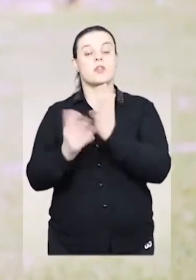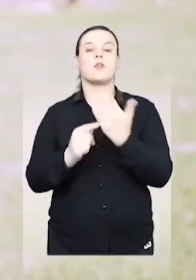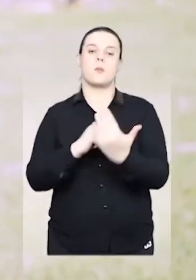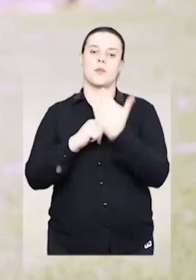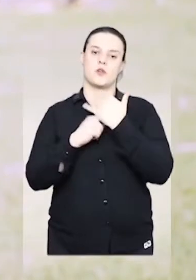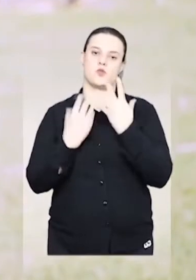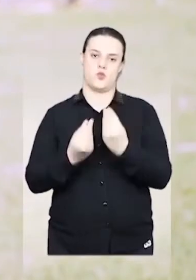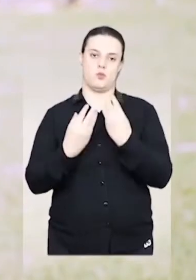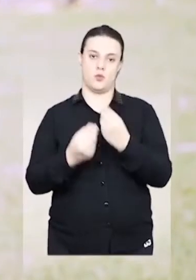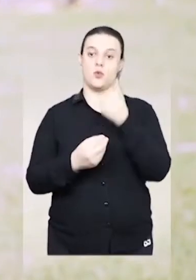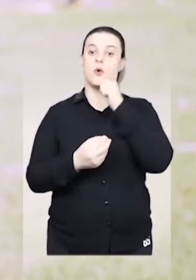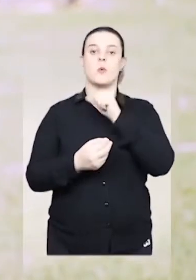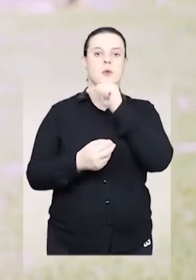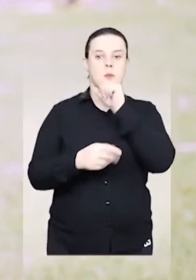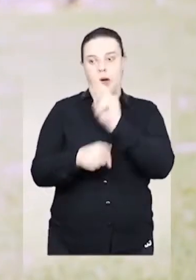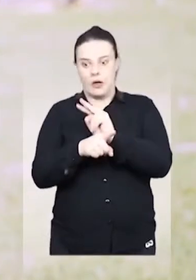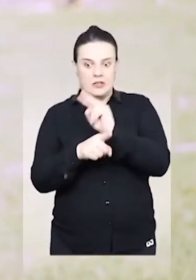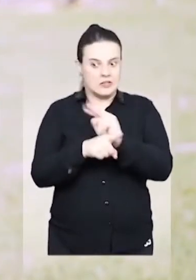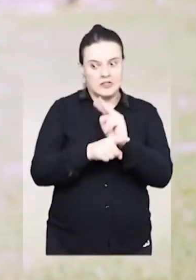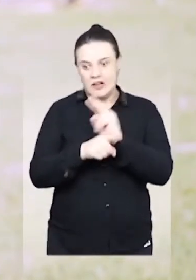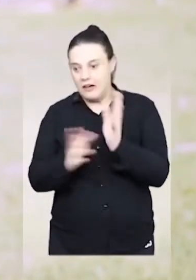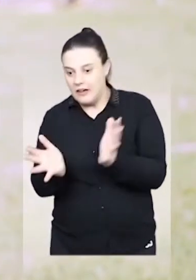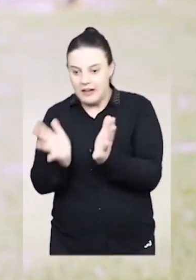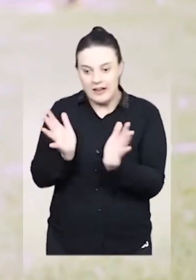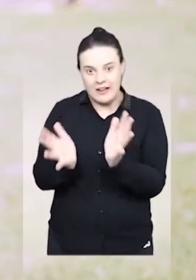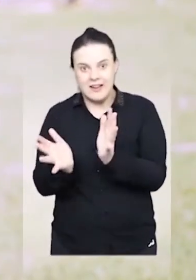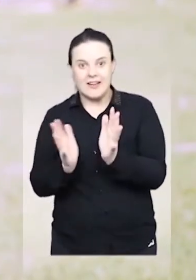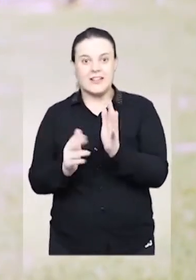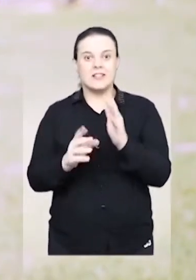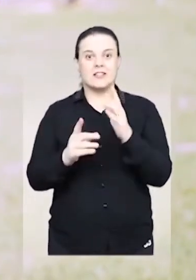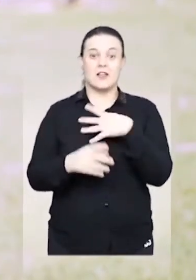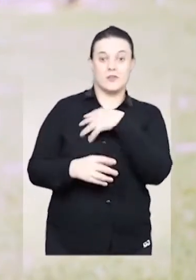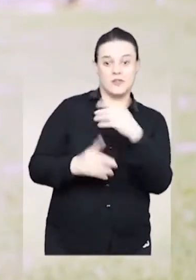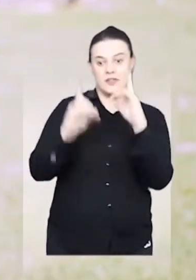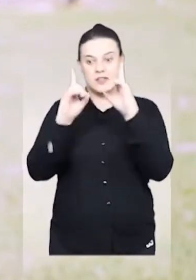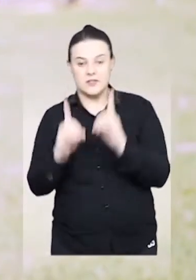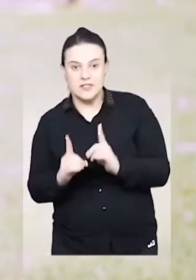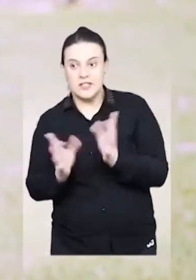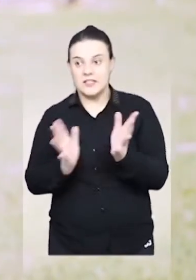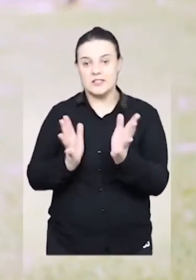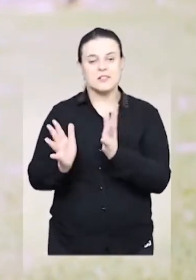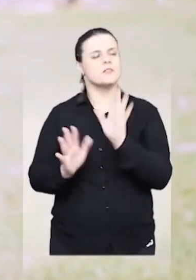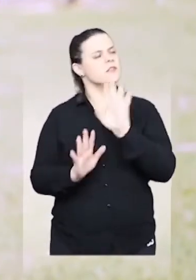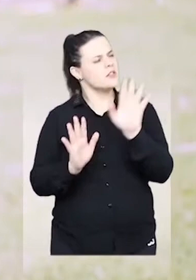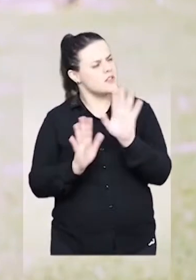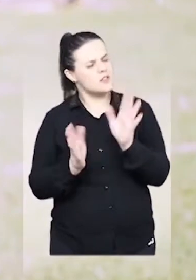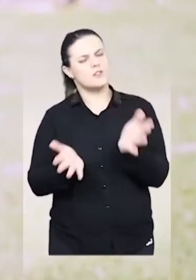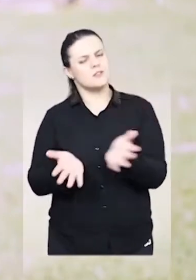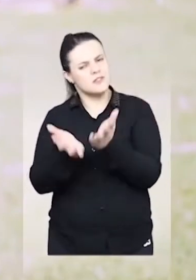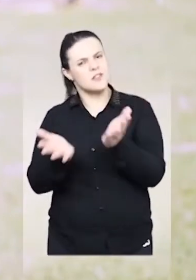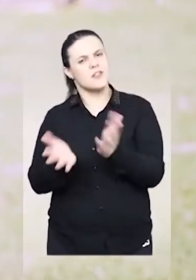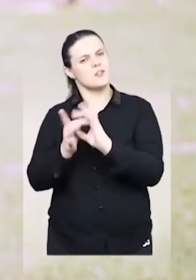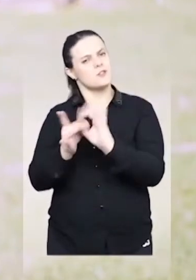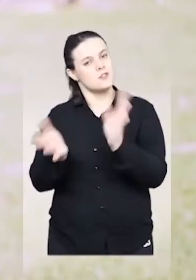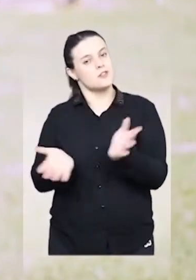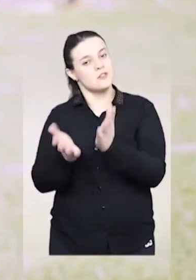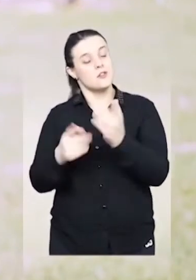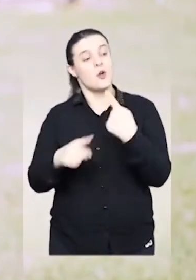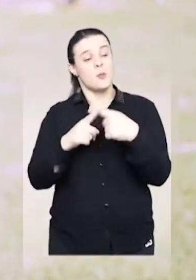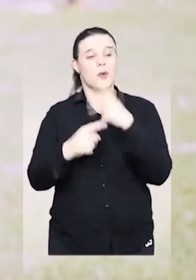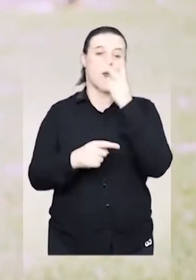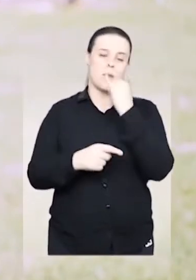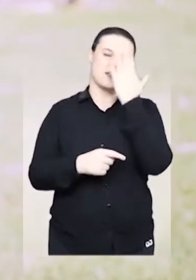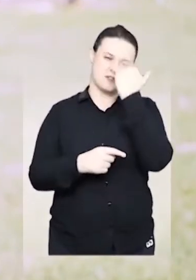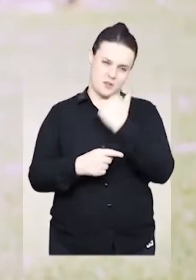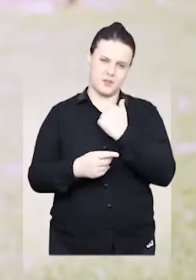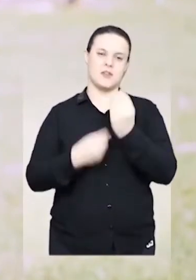ajudou muito. Então minha mãezinha é super protetora, queria a filha com deficiência, E não, melhor não. E meu pai, por ter passado